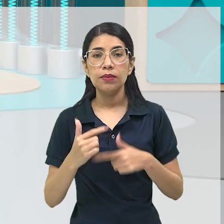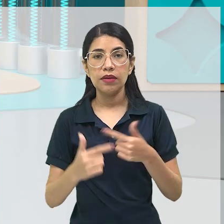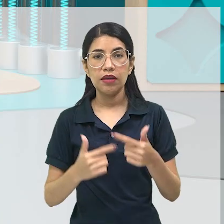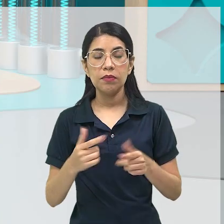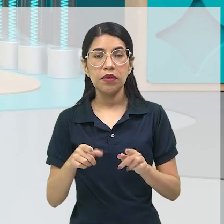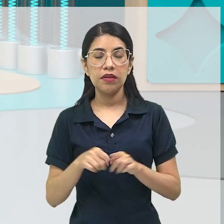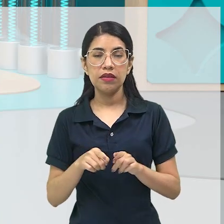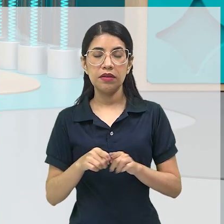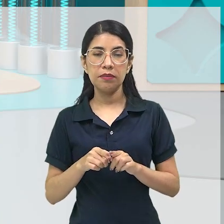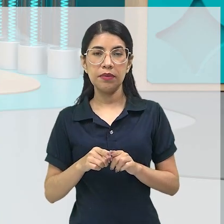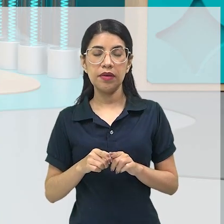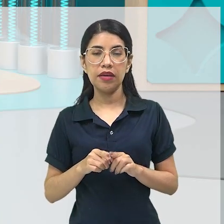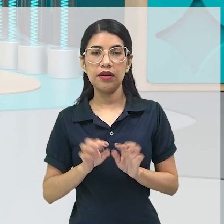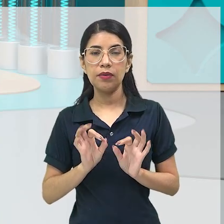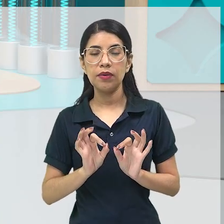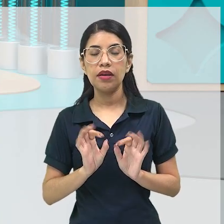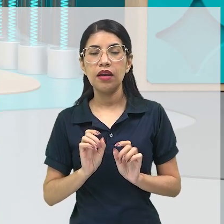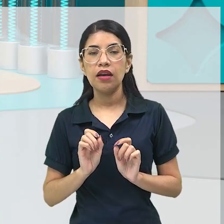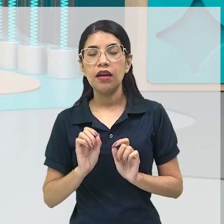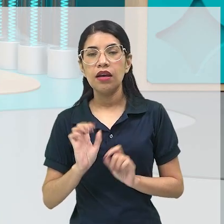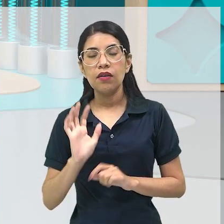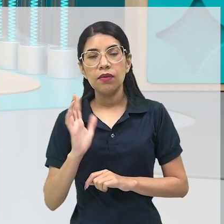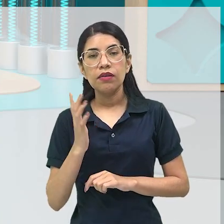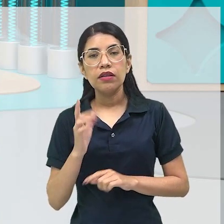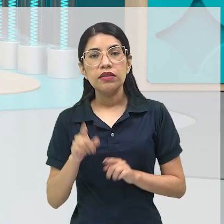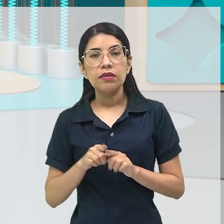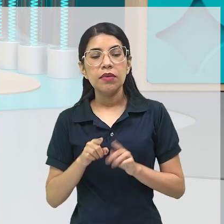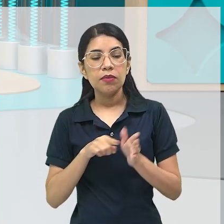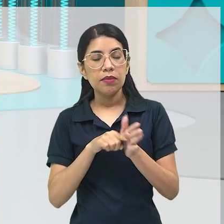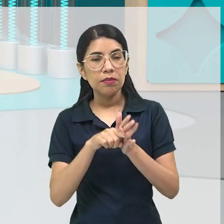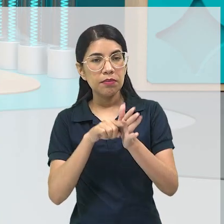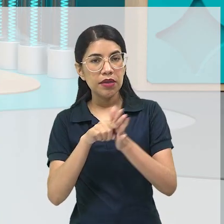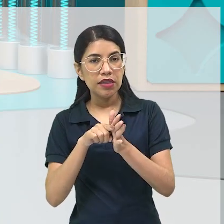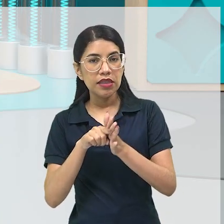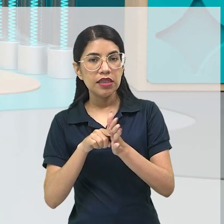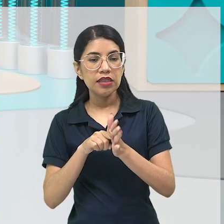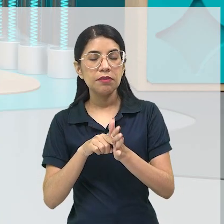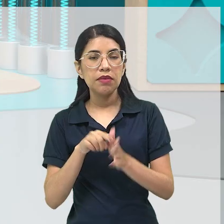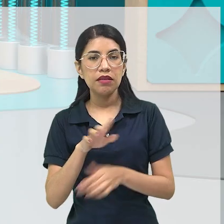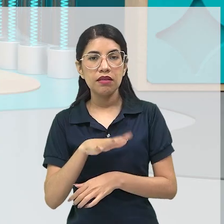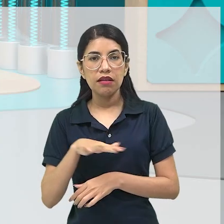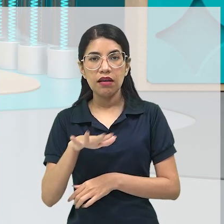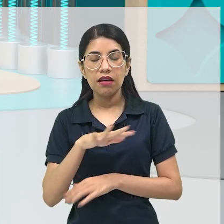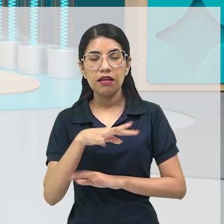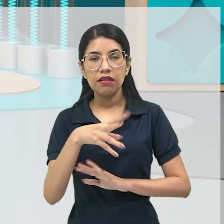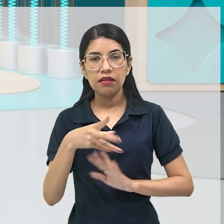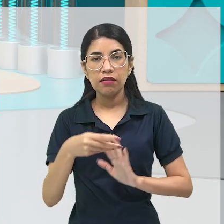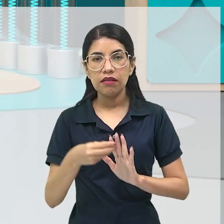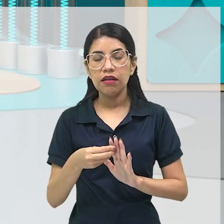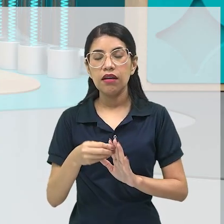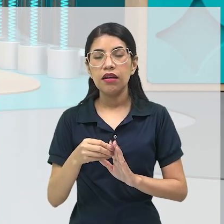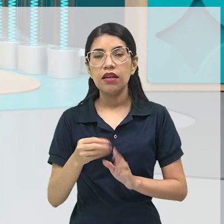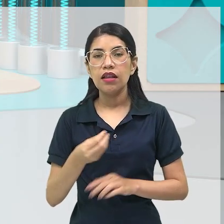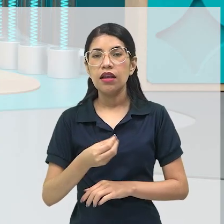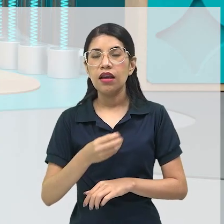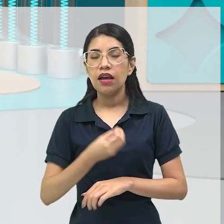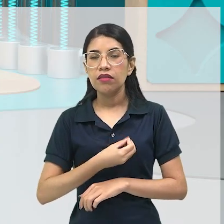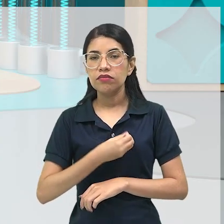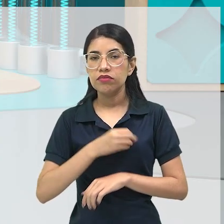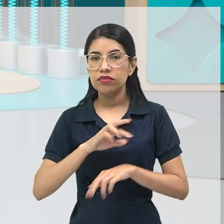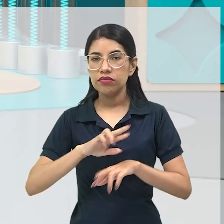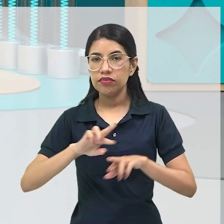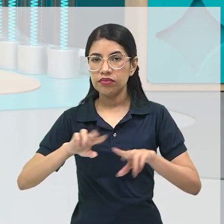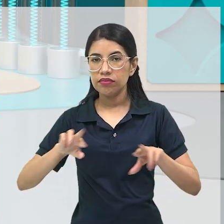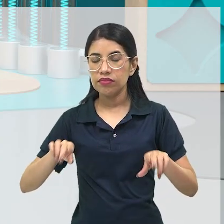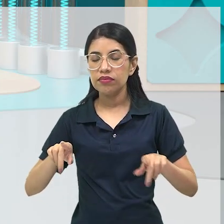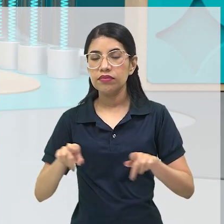trabalho, eles também fizeram uma pesquisa para entender a região, o território, a biodiversidade,